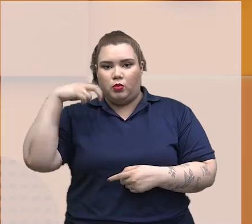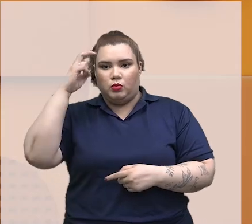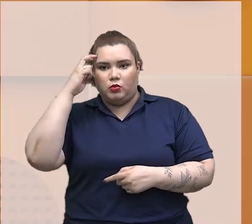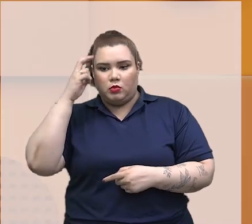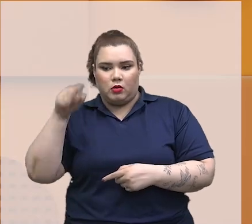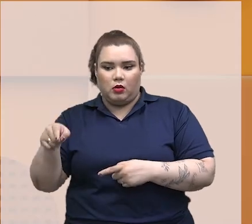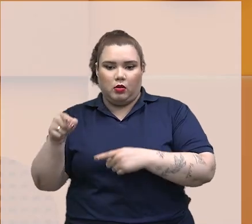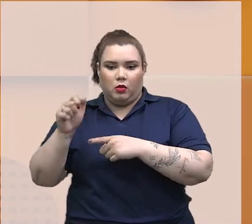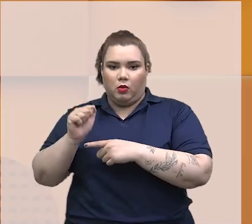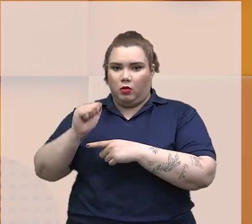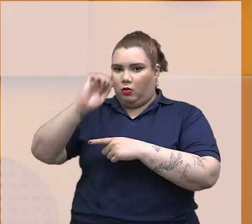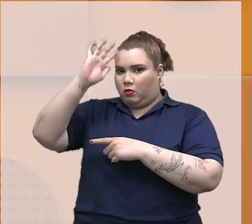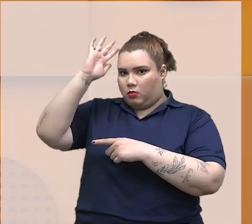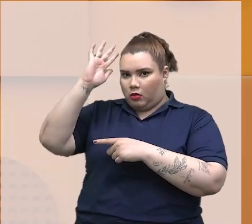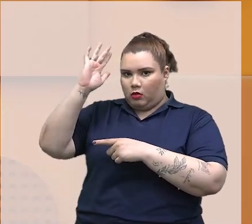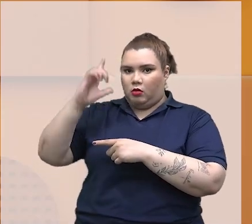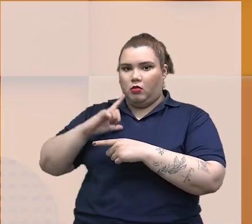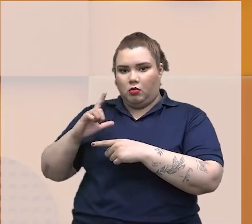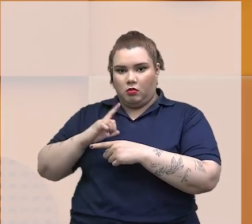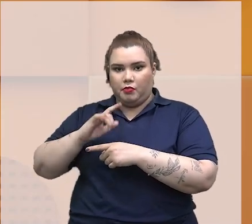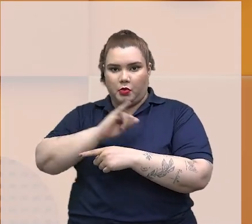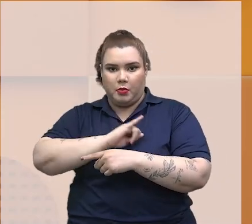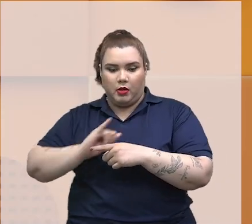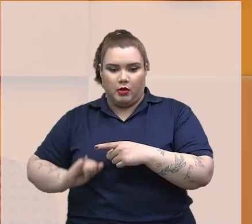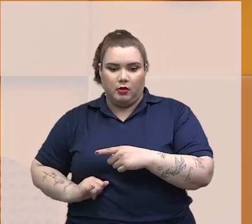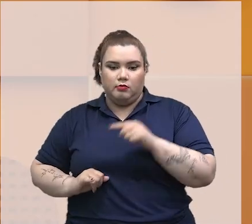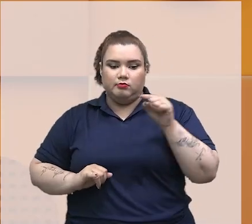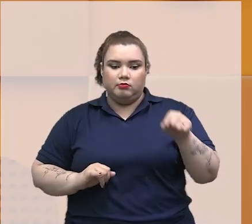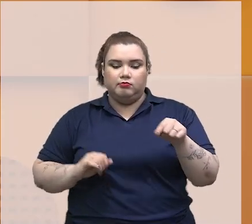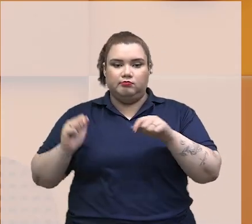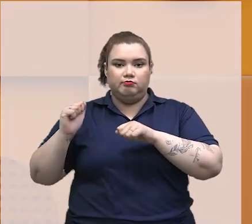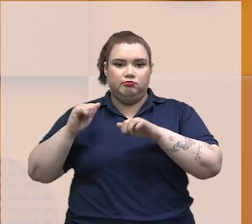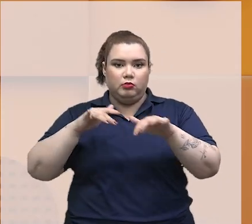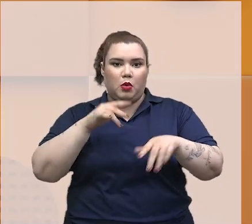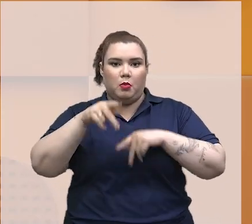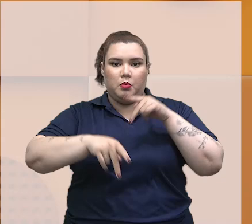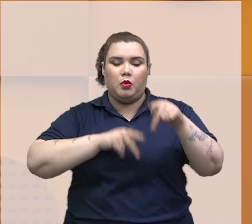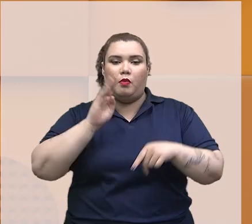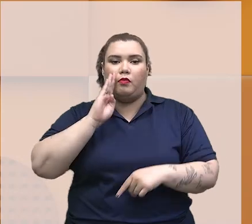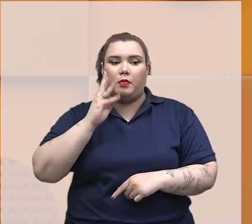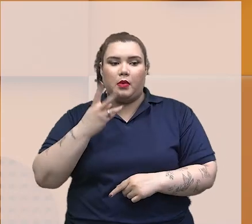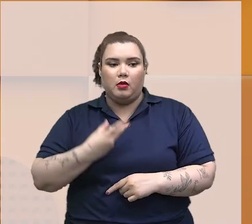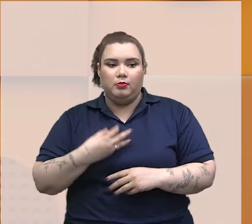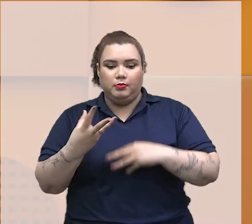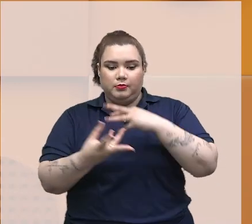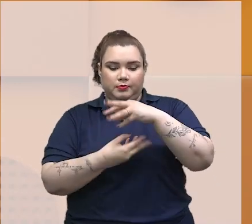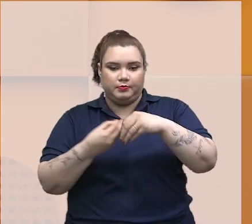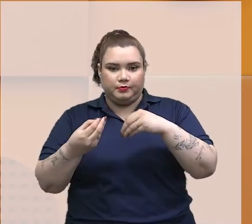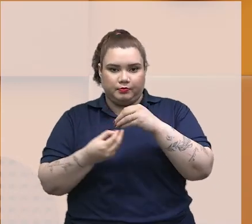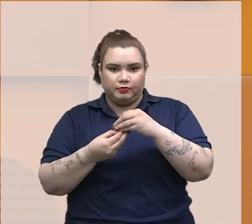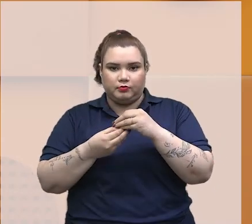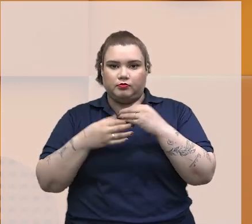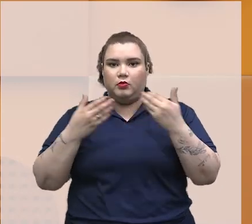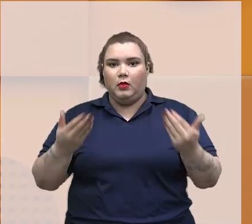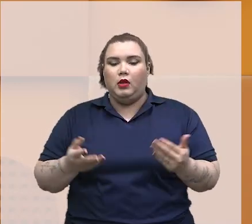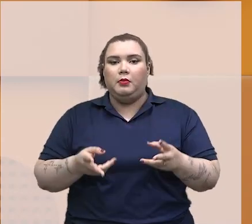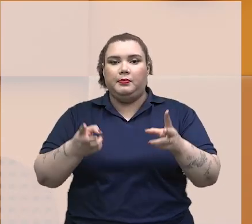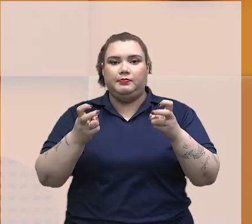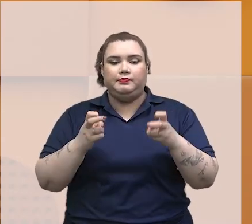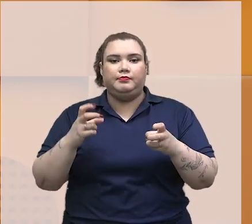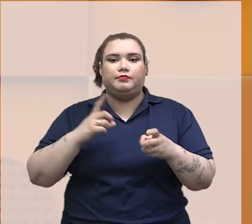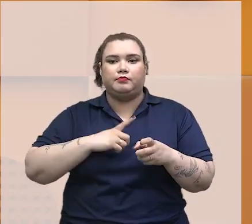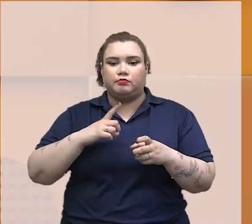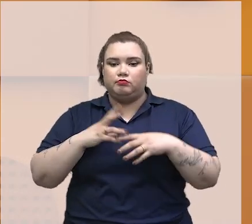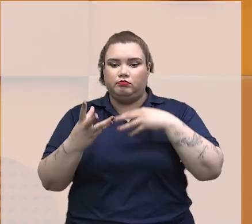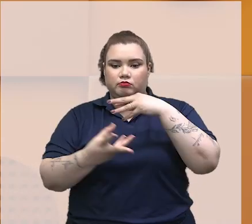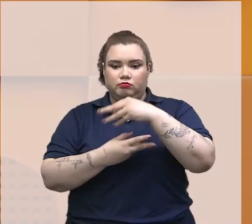a românica, né, ligada ali ao Império Romano, e a essa invasão então dos povos bárbaros. Então a gente vê essa fusão que vai ser